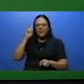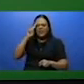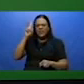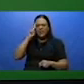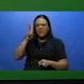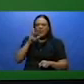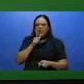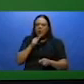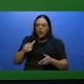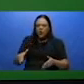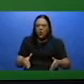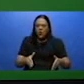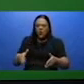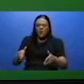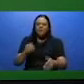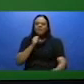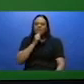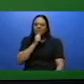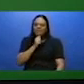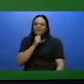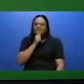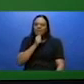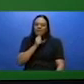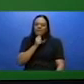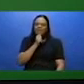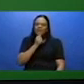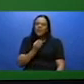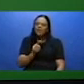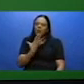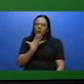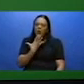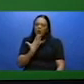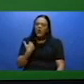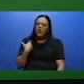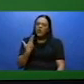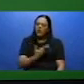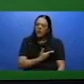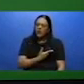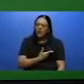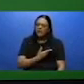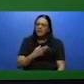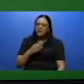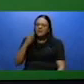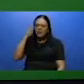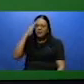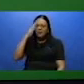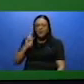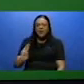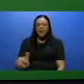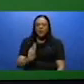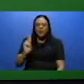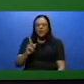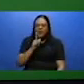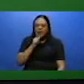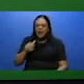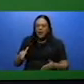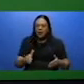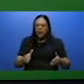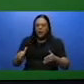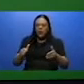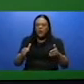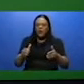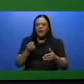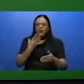e ainda continua sendo bom, útil para a gente. Pense em 3 aí. Pensou? Lembrou? Ah, tá olhando